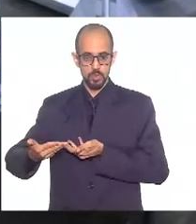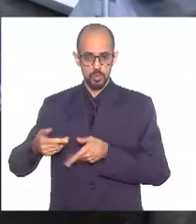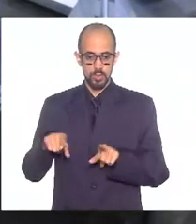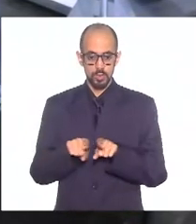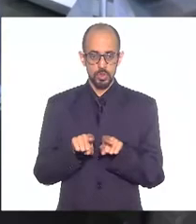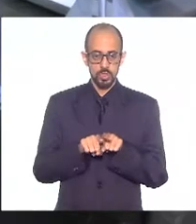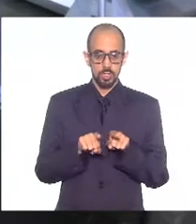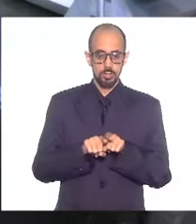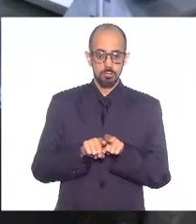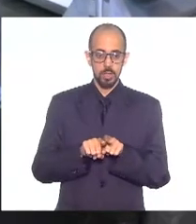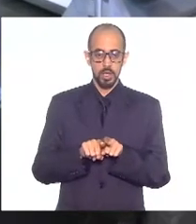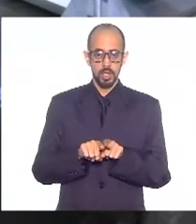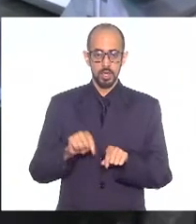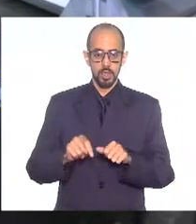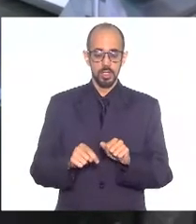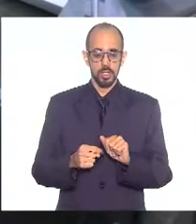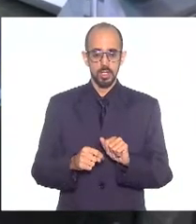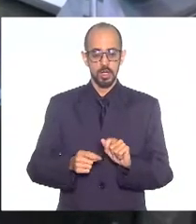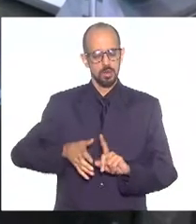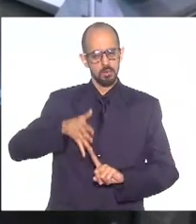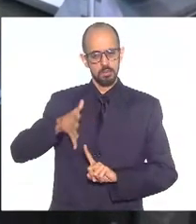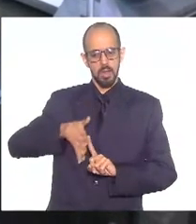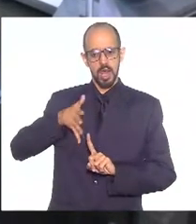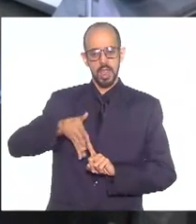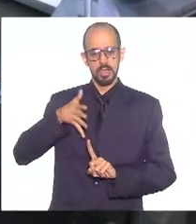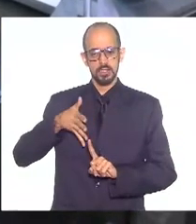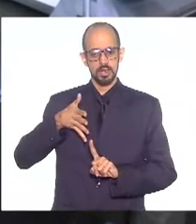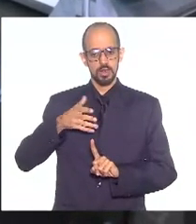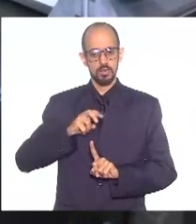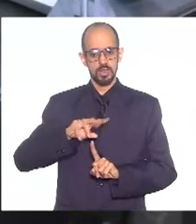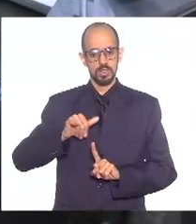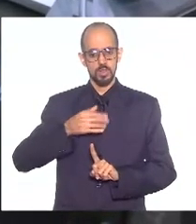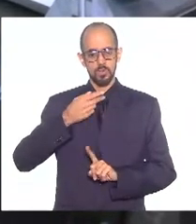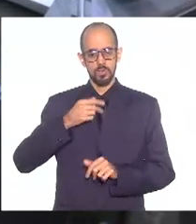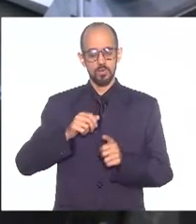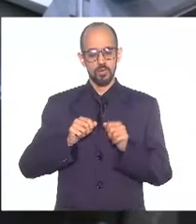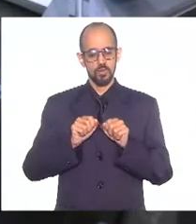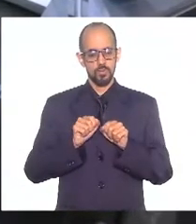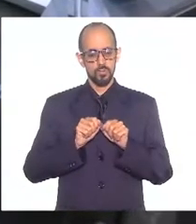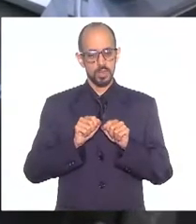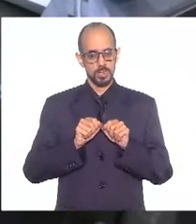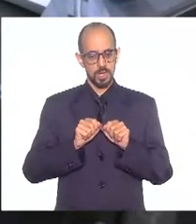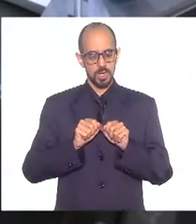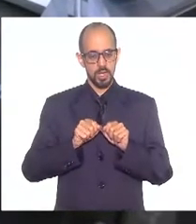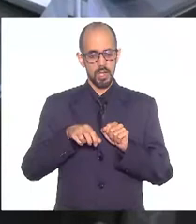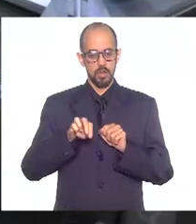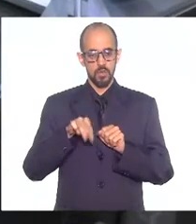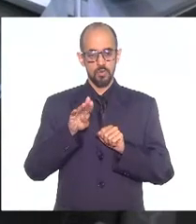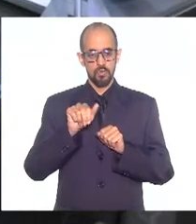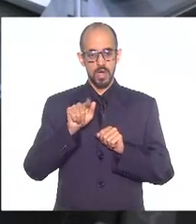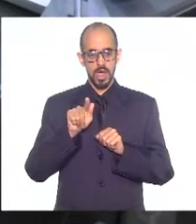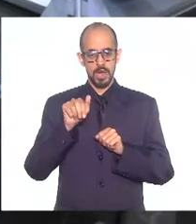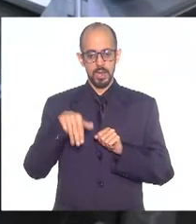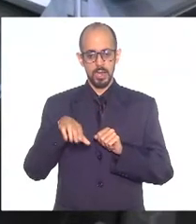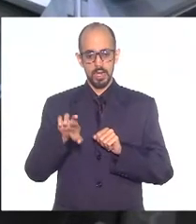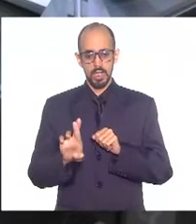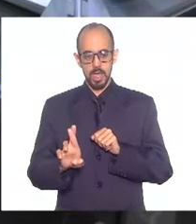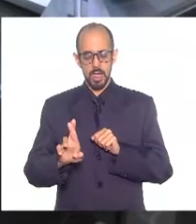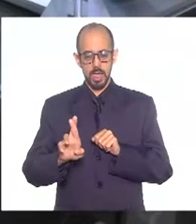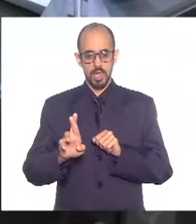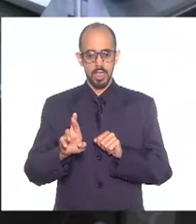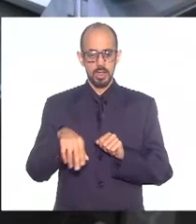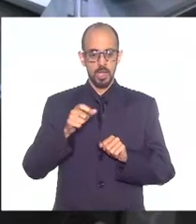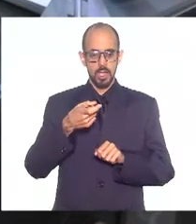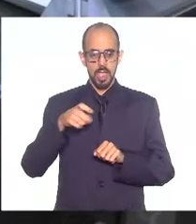a ser feita pelo senhor Wagner Wirther, ex-secretário de Estado de Energia,